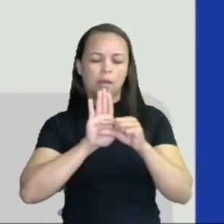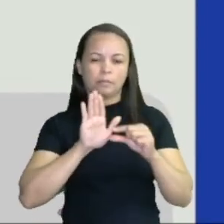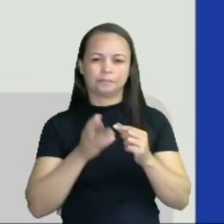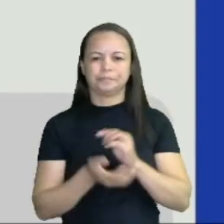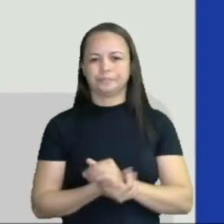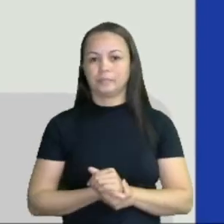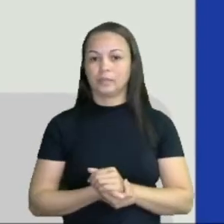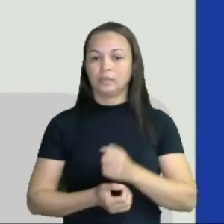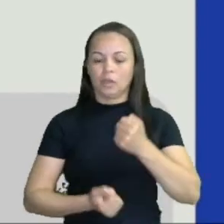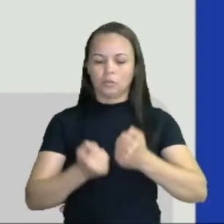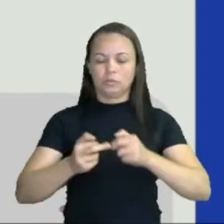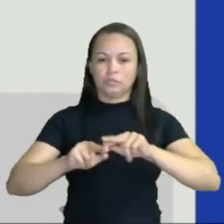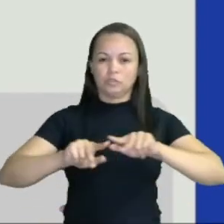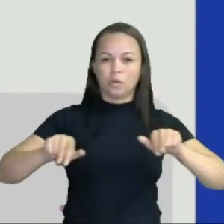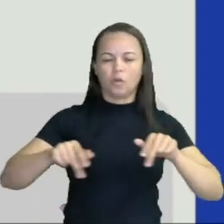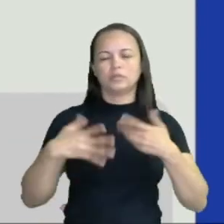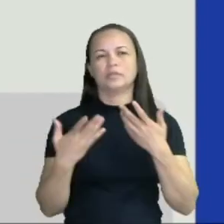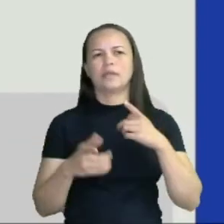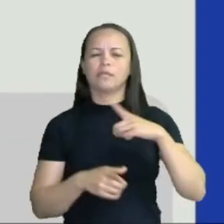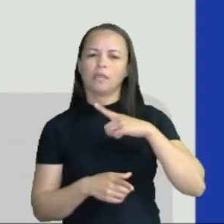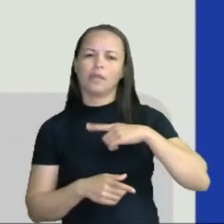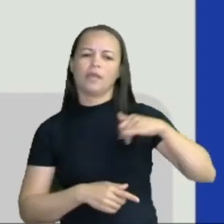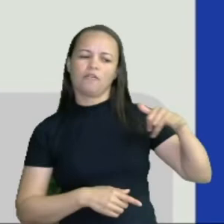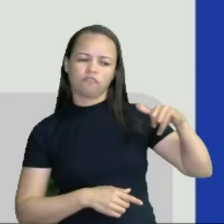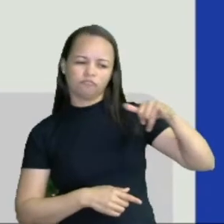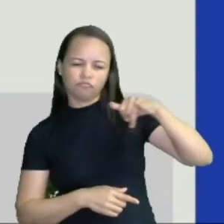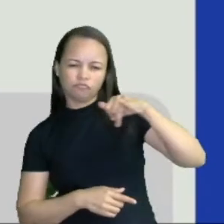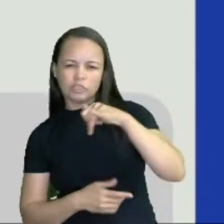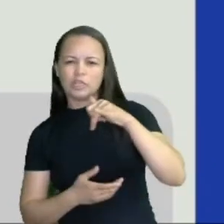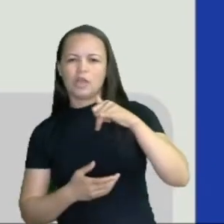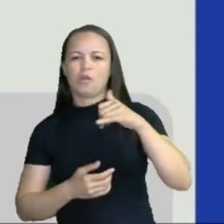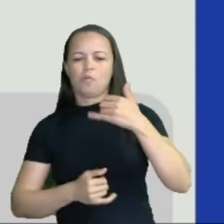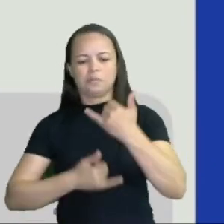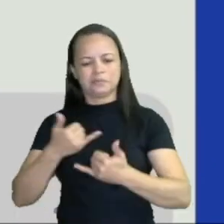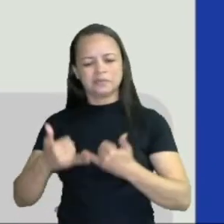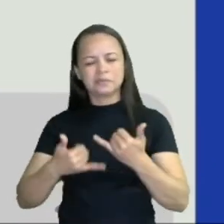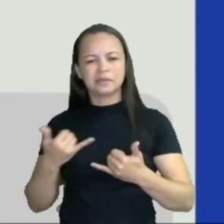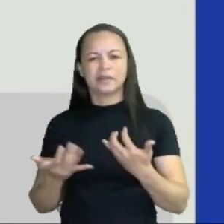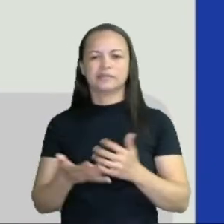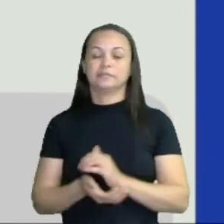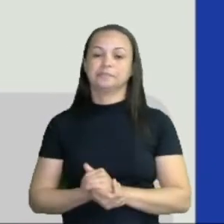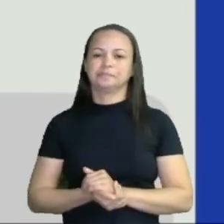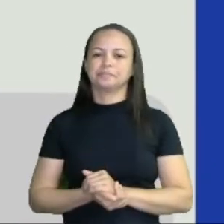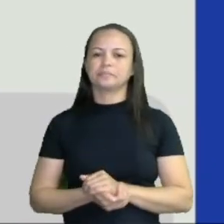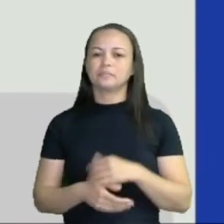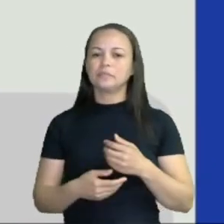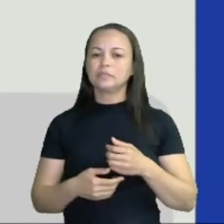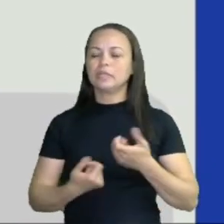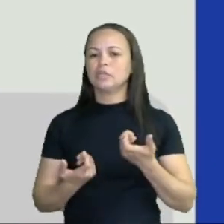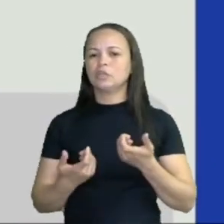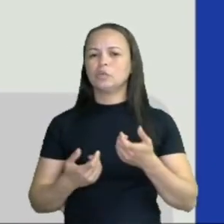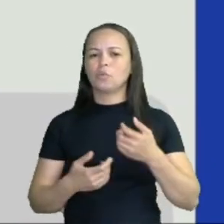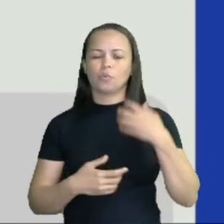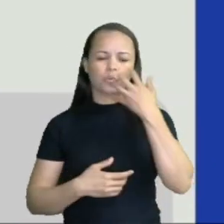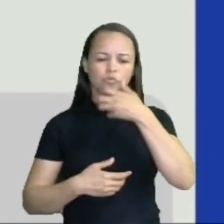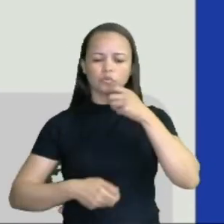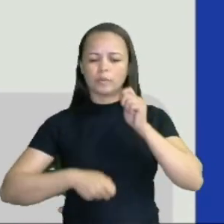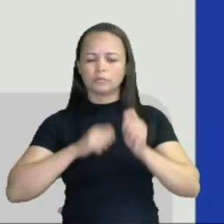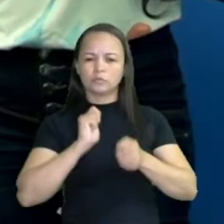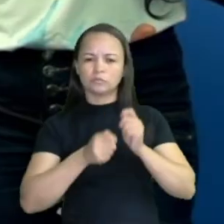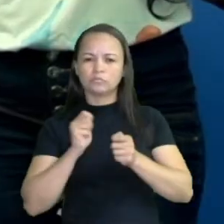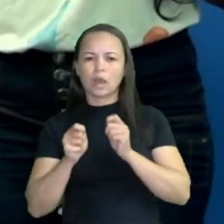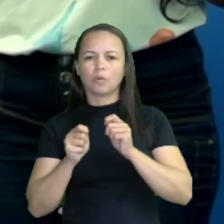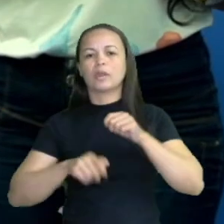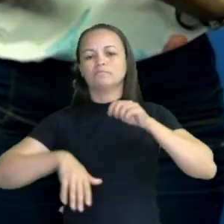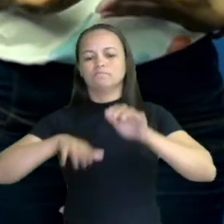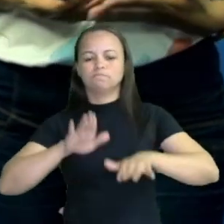transporte, avião, bicicleta e um instrumento musical, tambor. Então, todas essas palavras